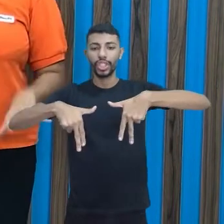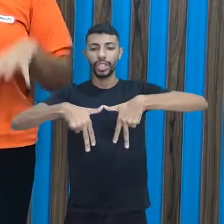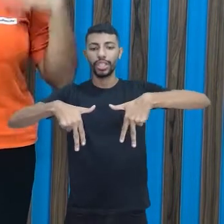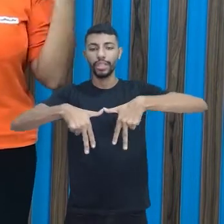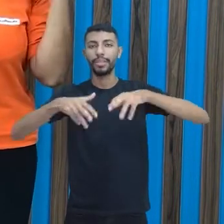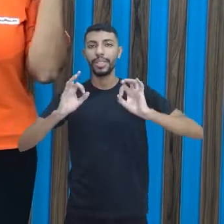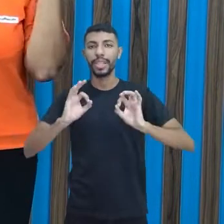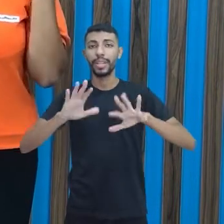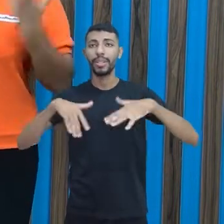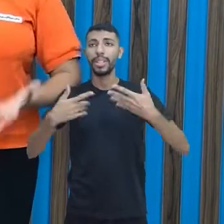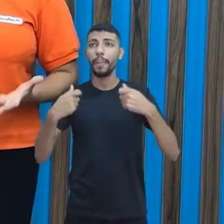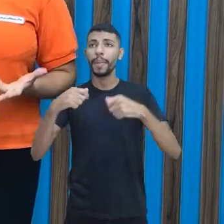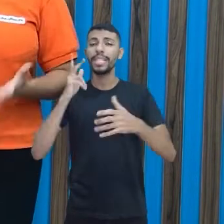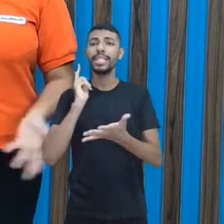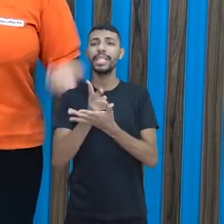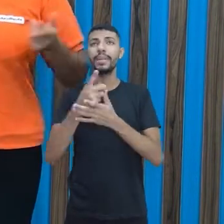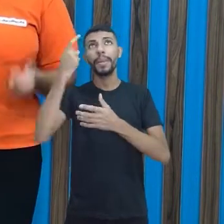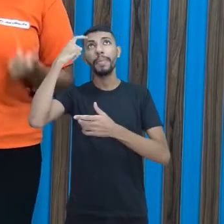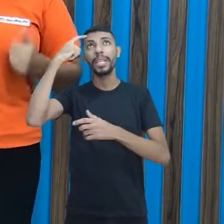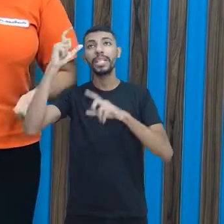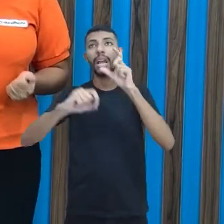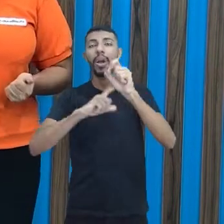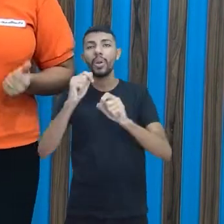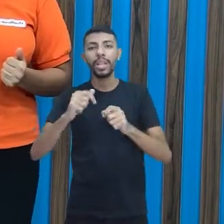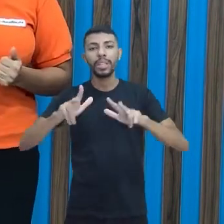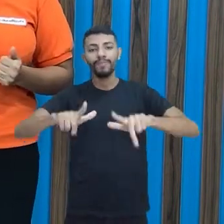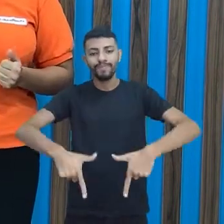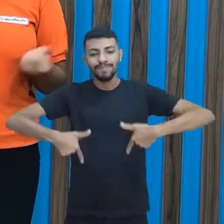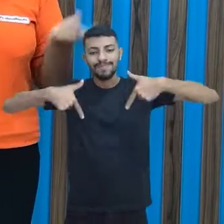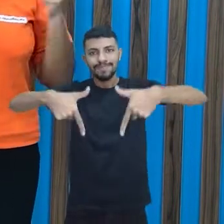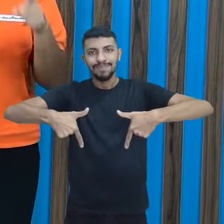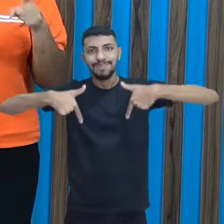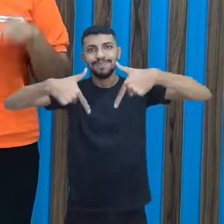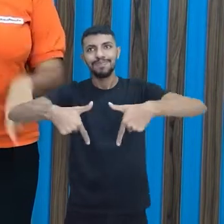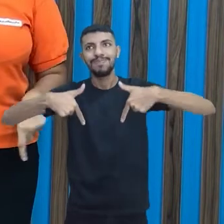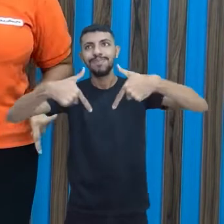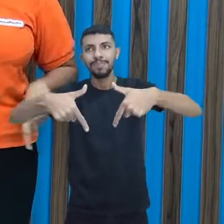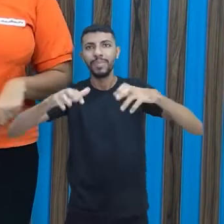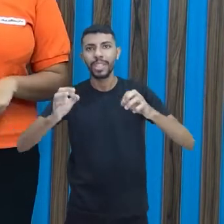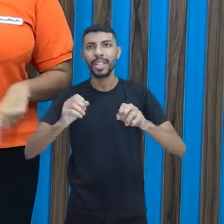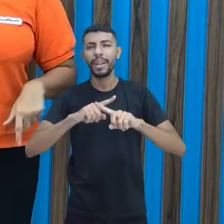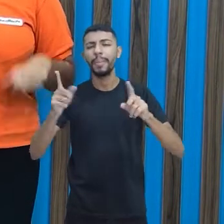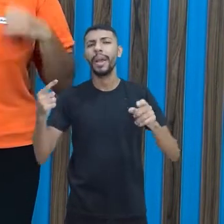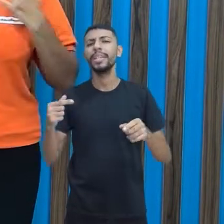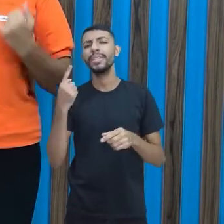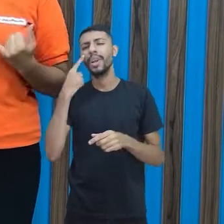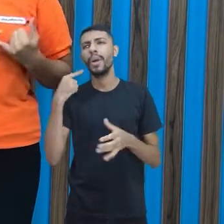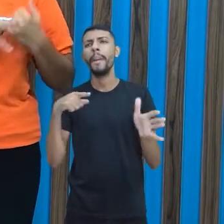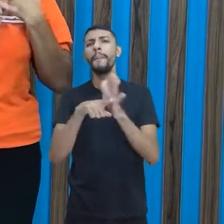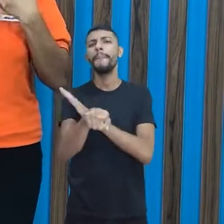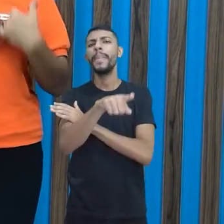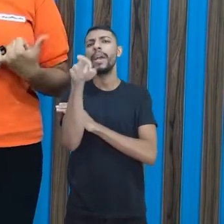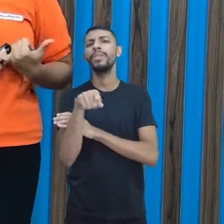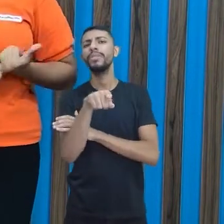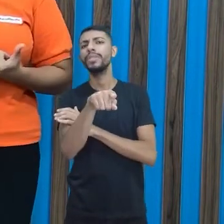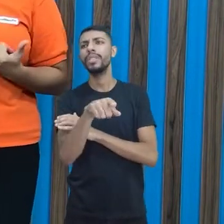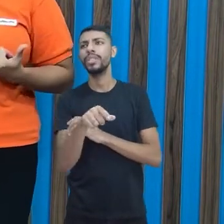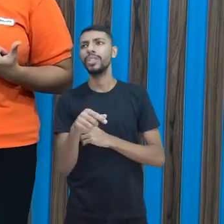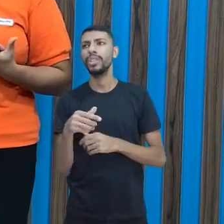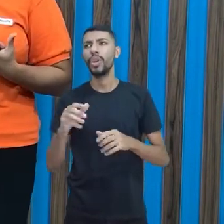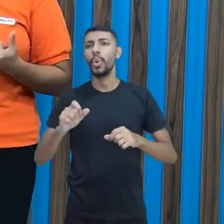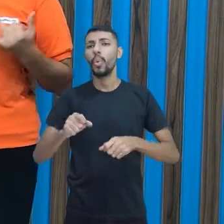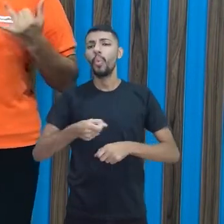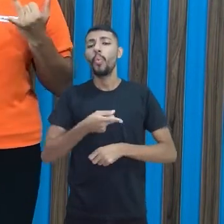pensar sempre em luta. E não só em luta, mas eu pergunto para vocês, quantas artistas mulheres vocês